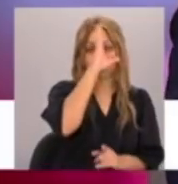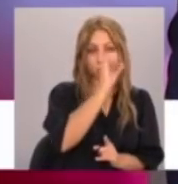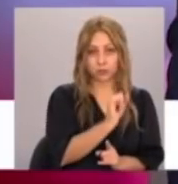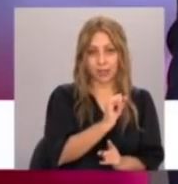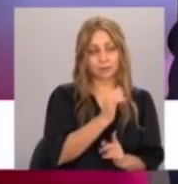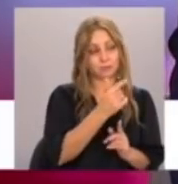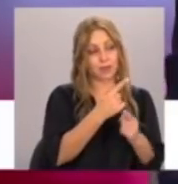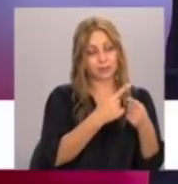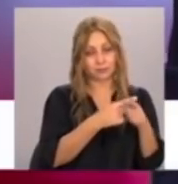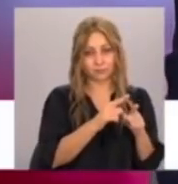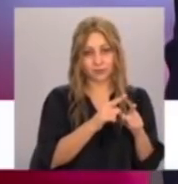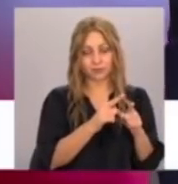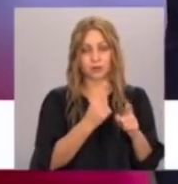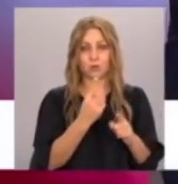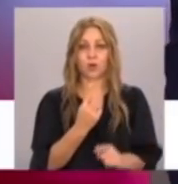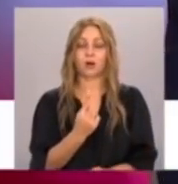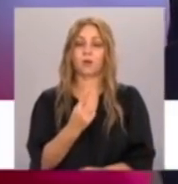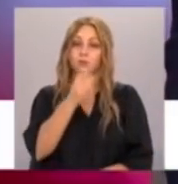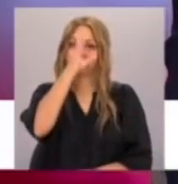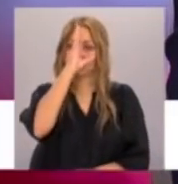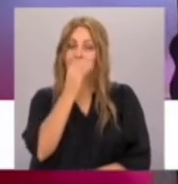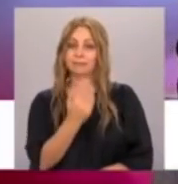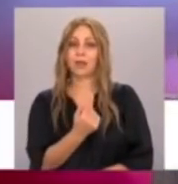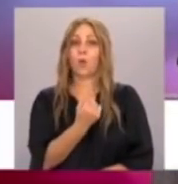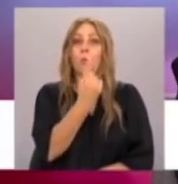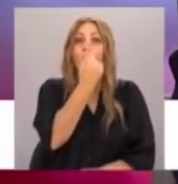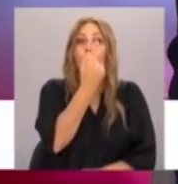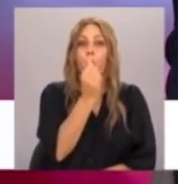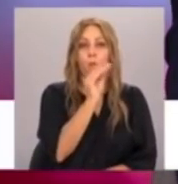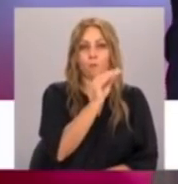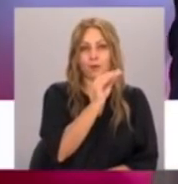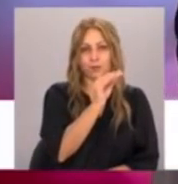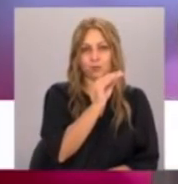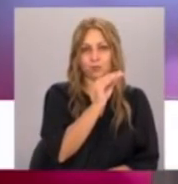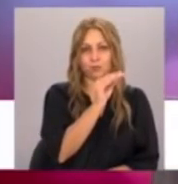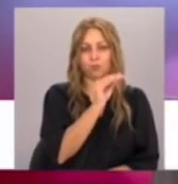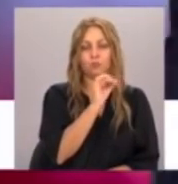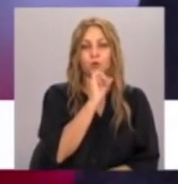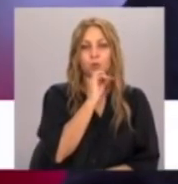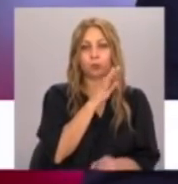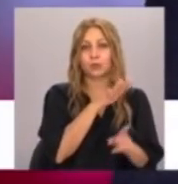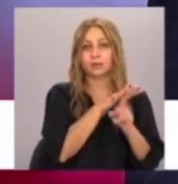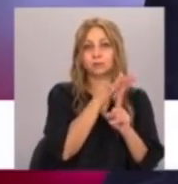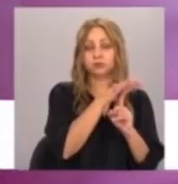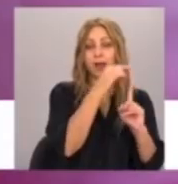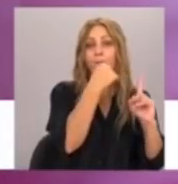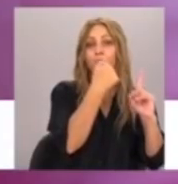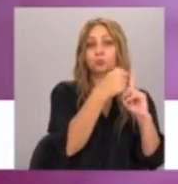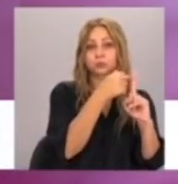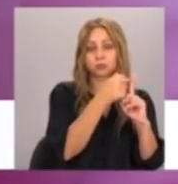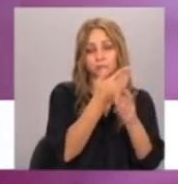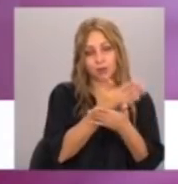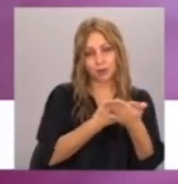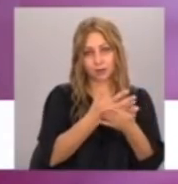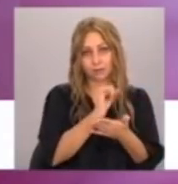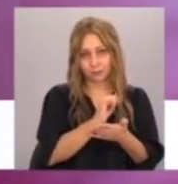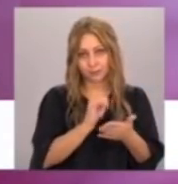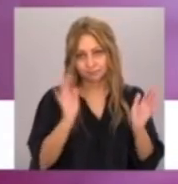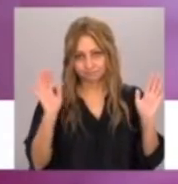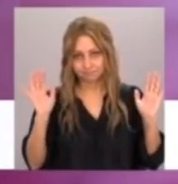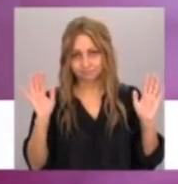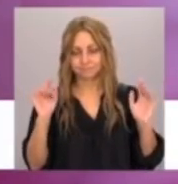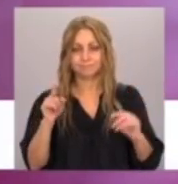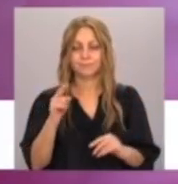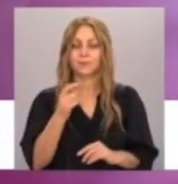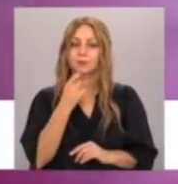uma um instrumento para poder influenciar no sentido positivo que não negativo a economia é só me perguntar